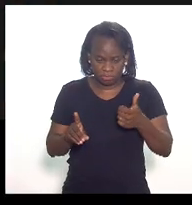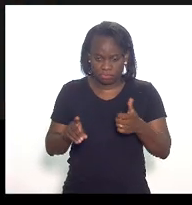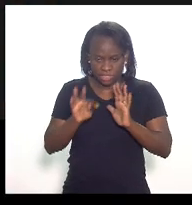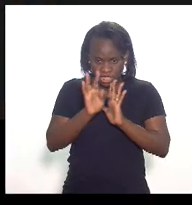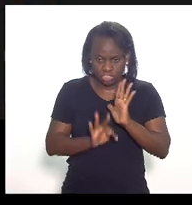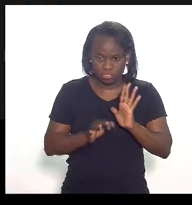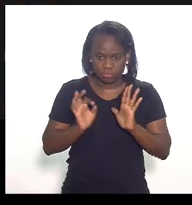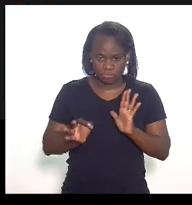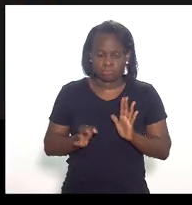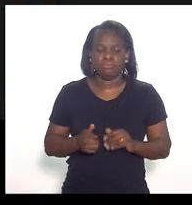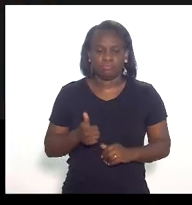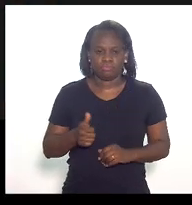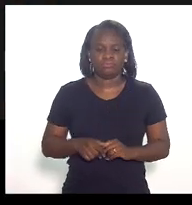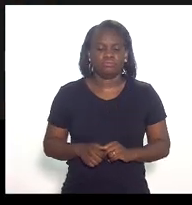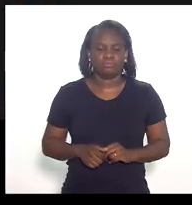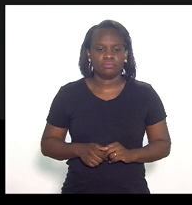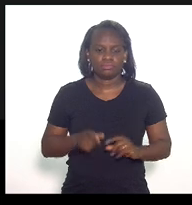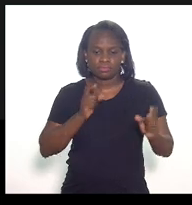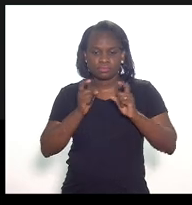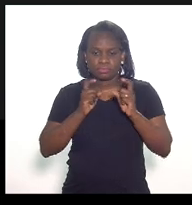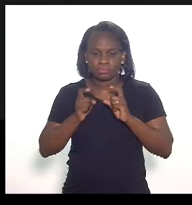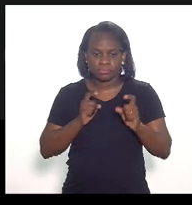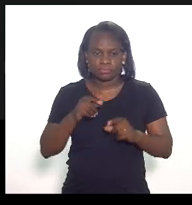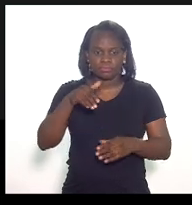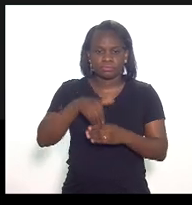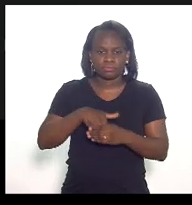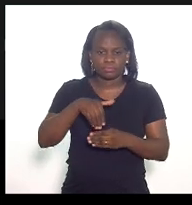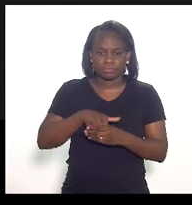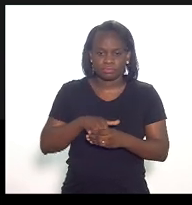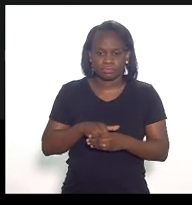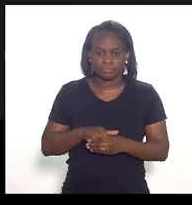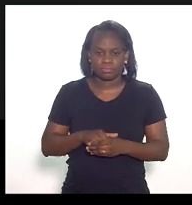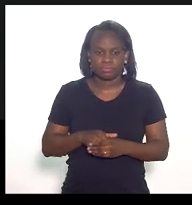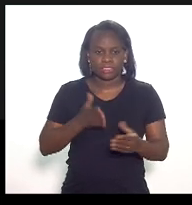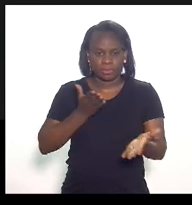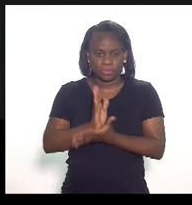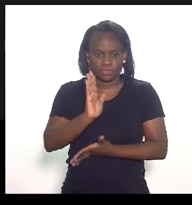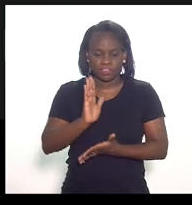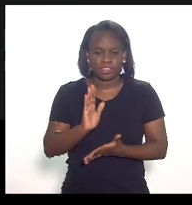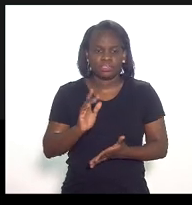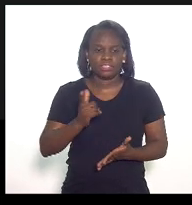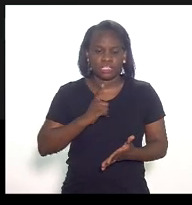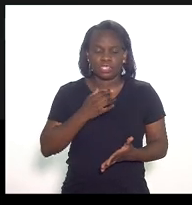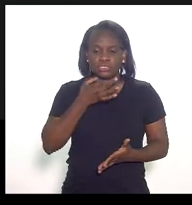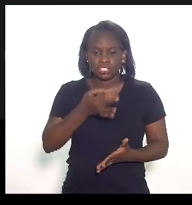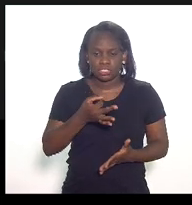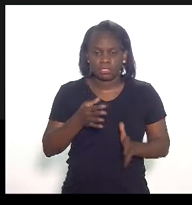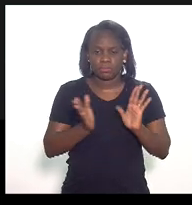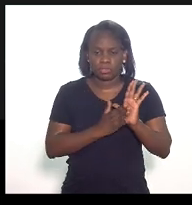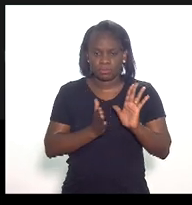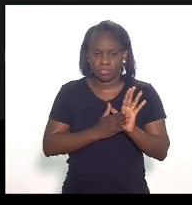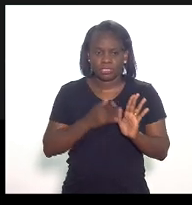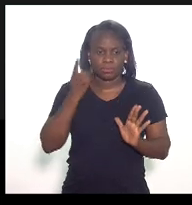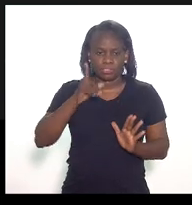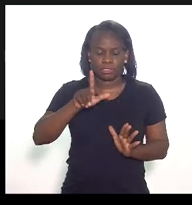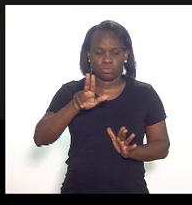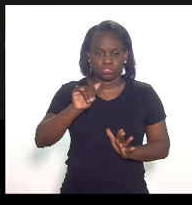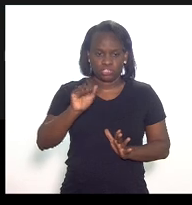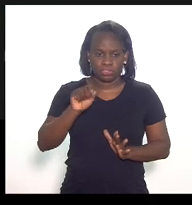Perfeito. Aprovado. Okay? Em discussão, em votação... Aprovado com a sugestão proposta pelo deputado Luiz